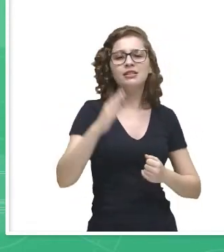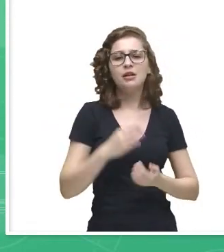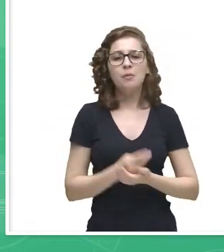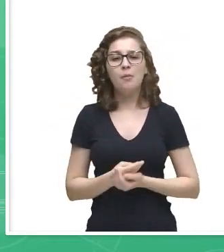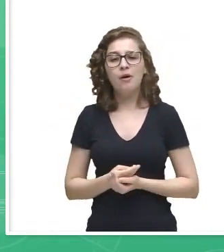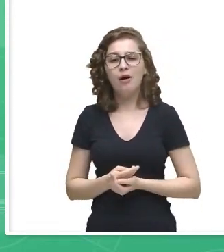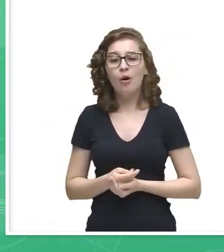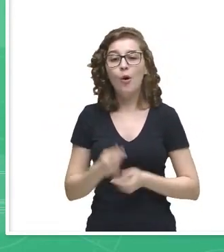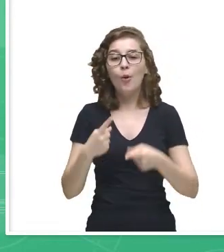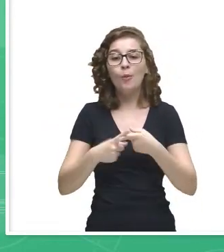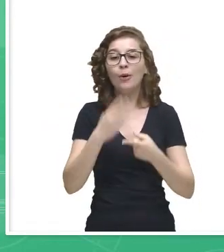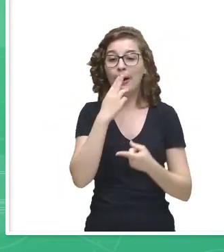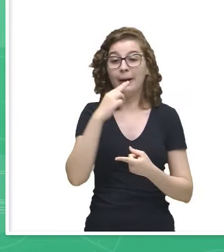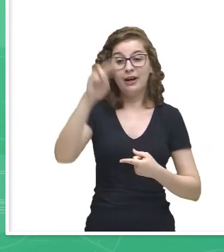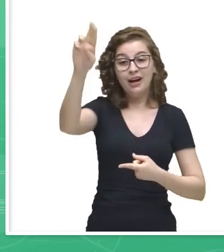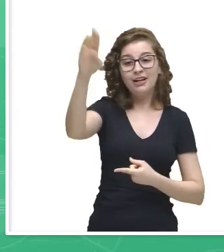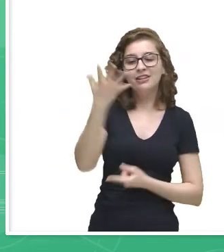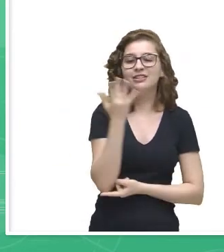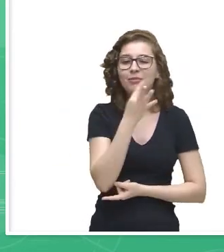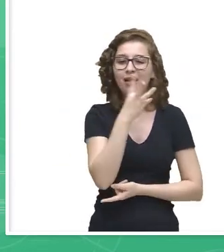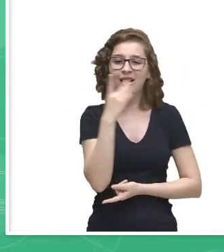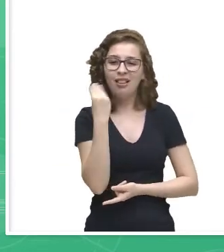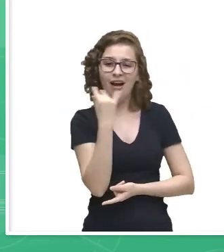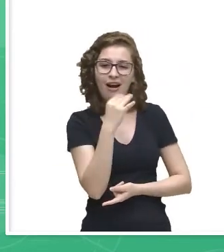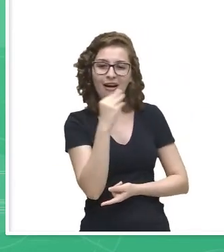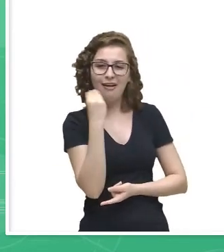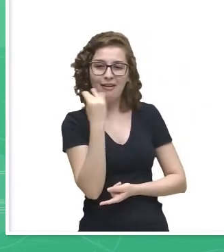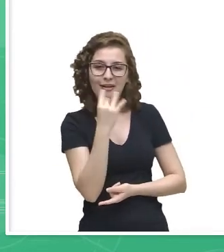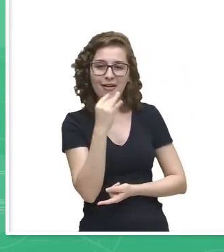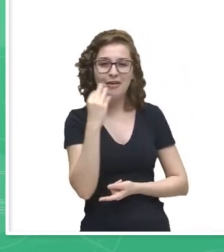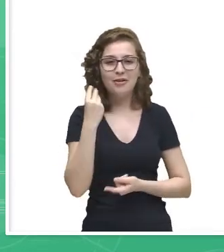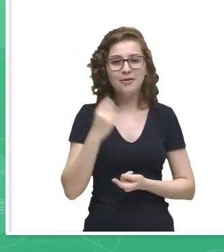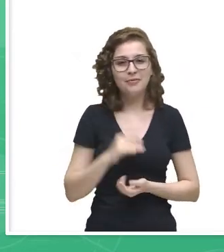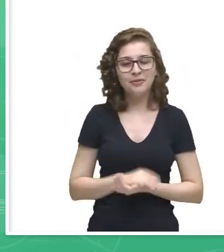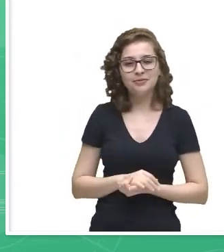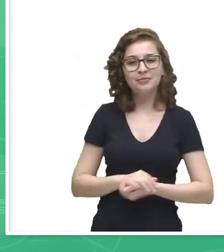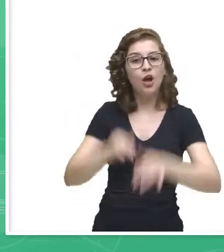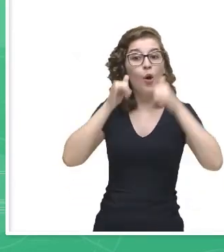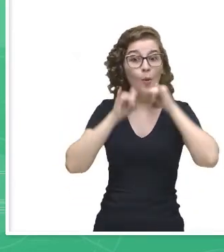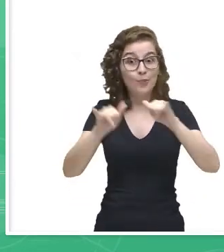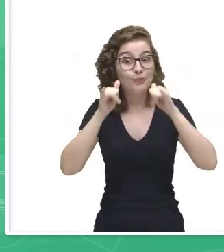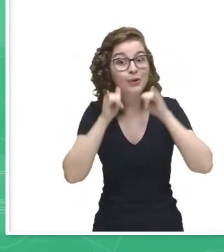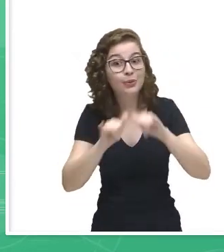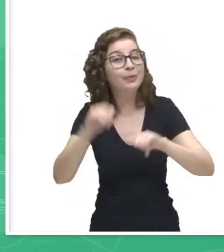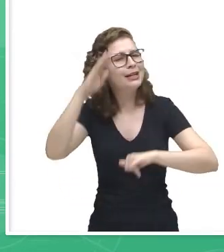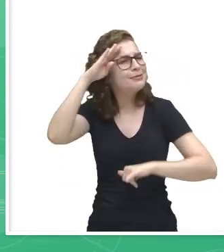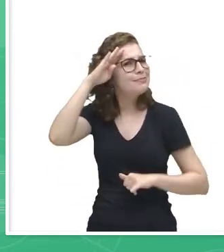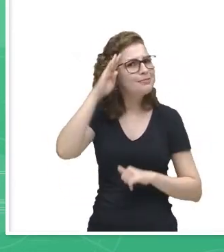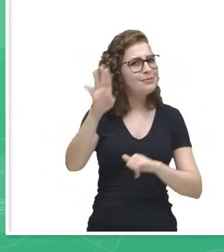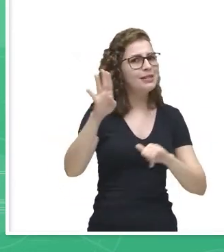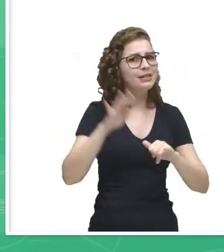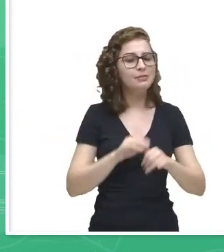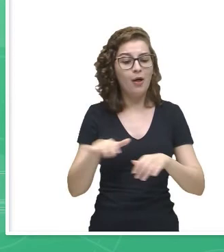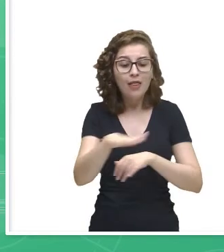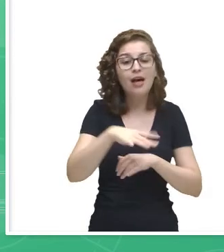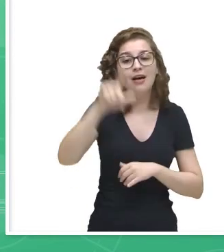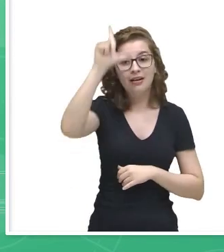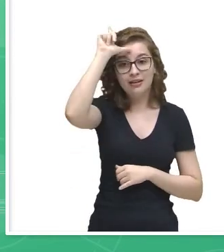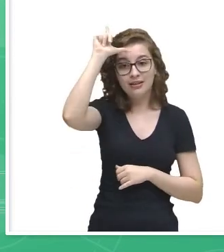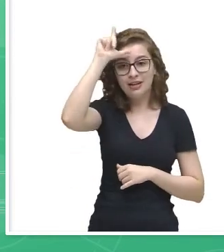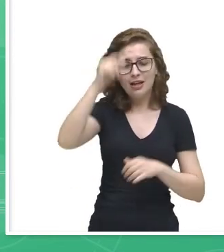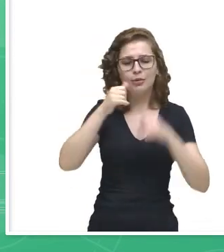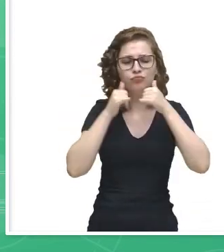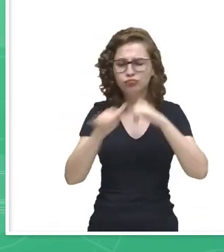oratória fenomenal, um forte esquema de propaganda que circulava dentro da Alemanha